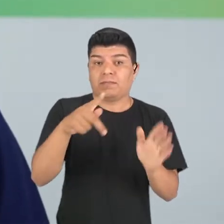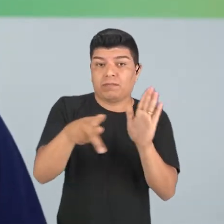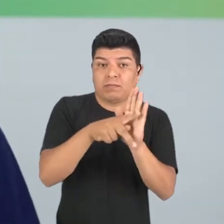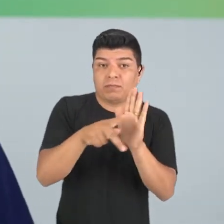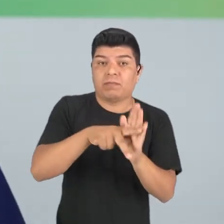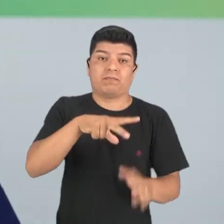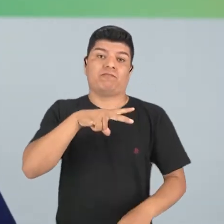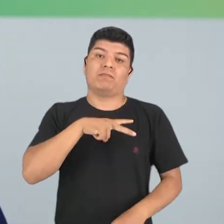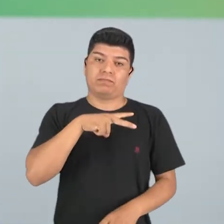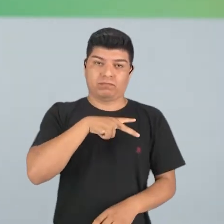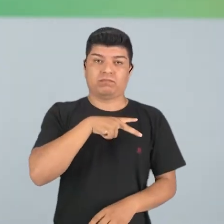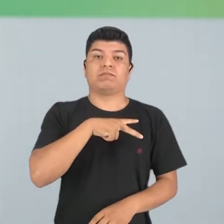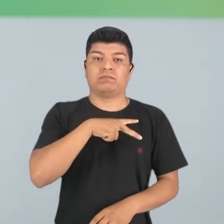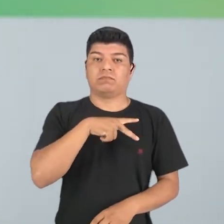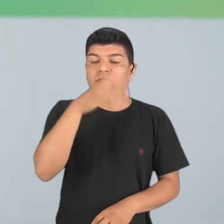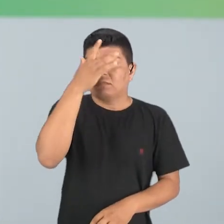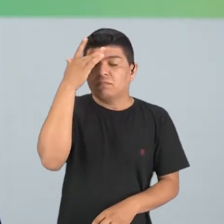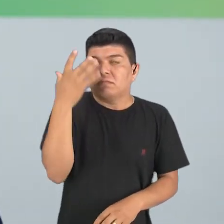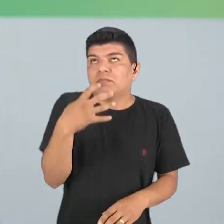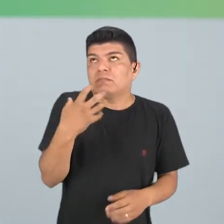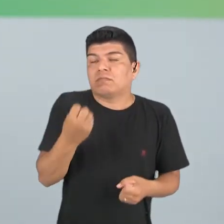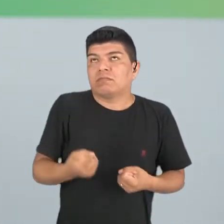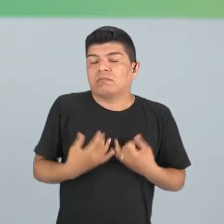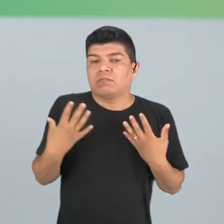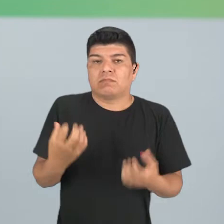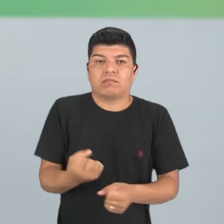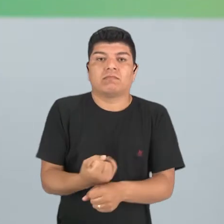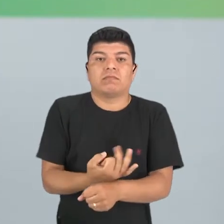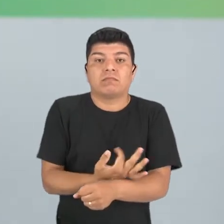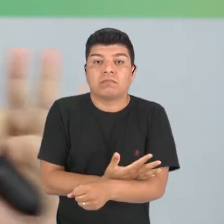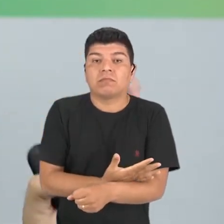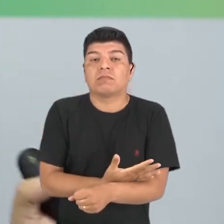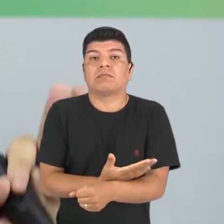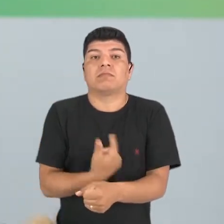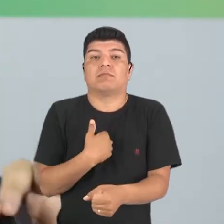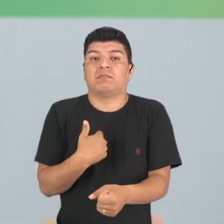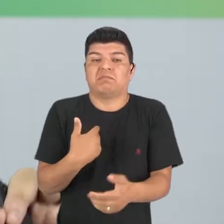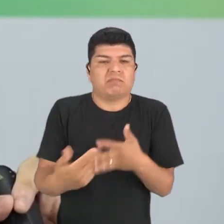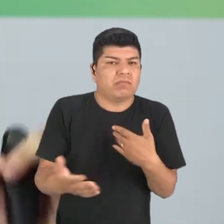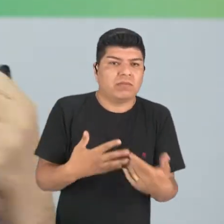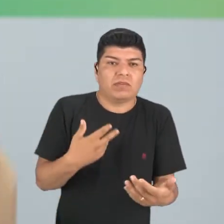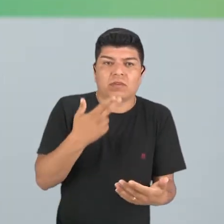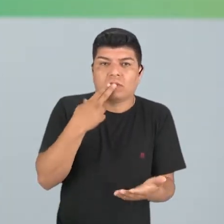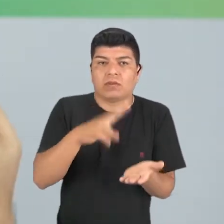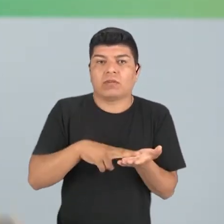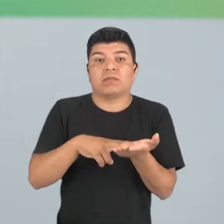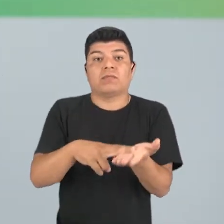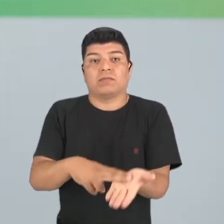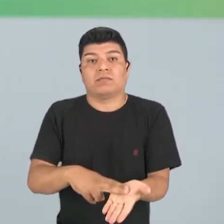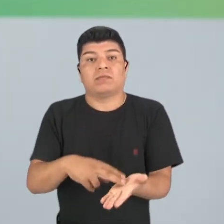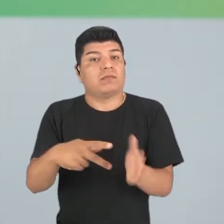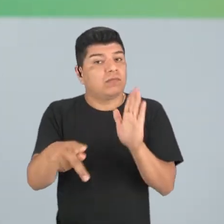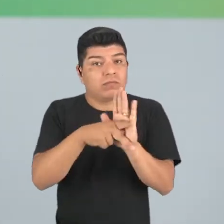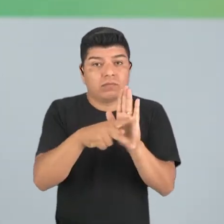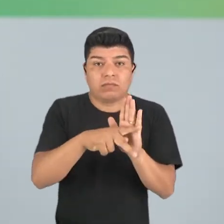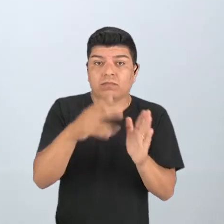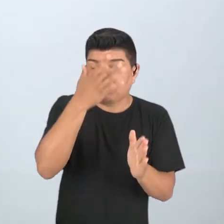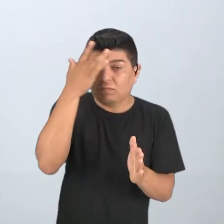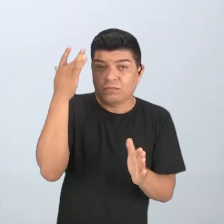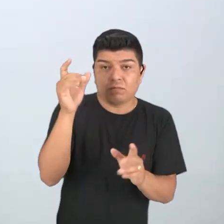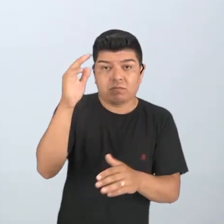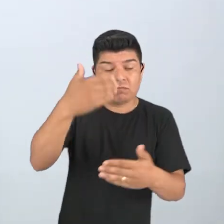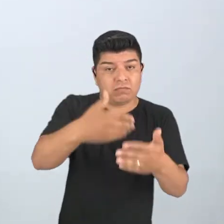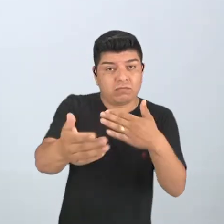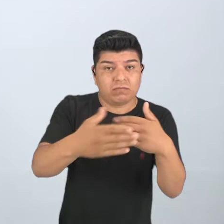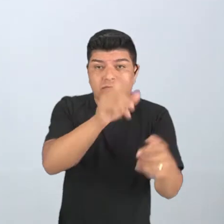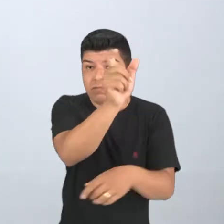particular. Às vezes a pessoa está expressando sentimentos, expressando o que ela quiser ali naquela carta, porque a carta é dela para alguém. Então